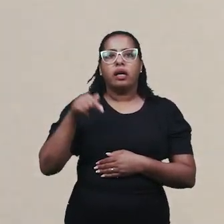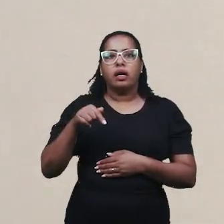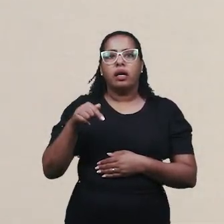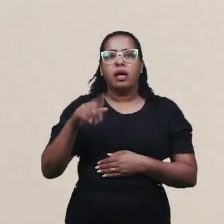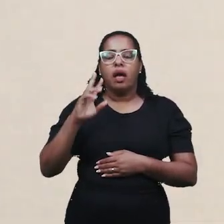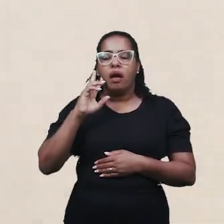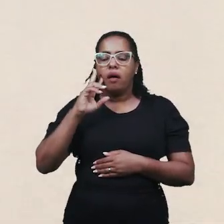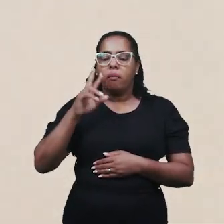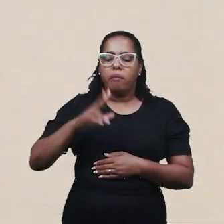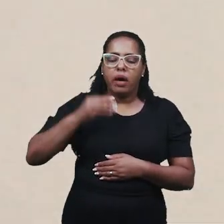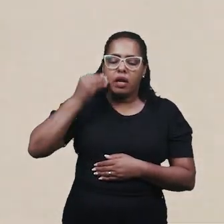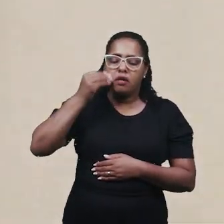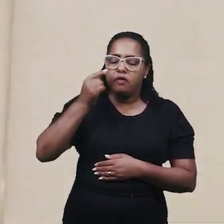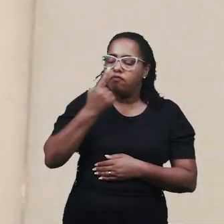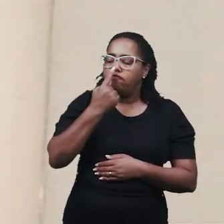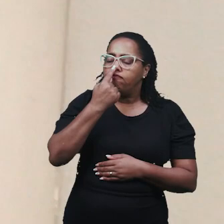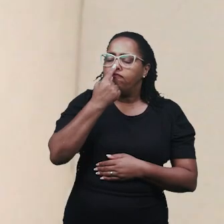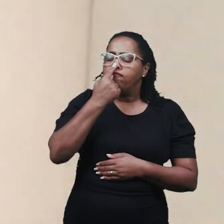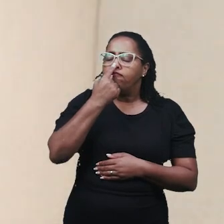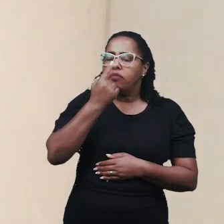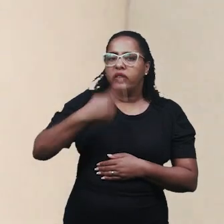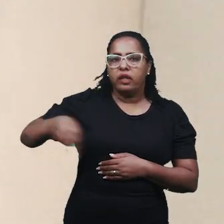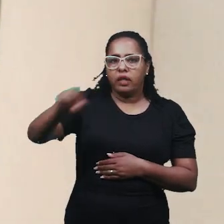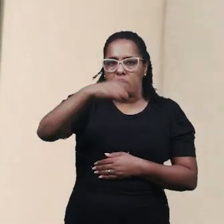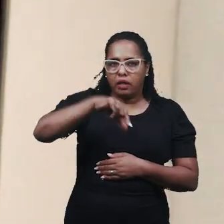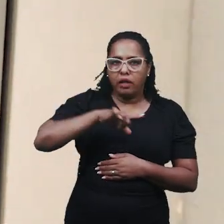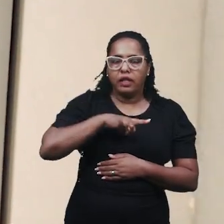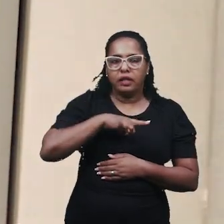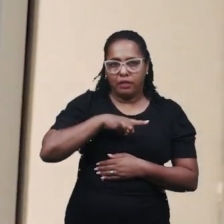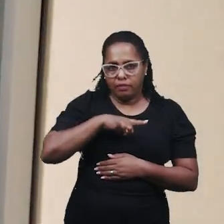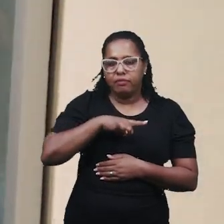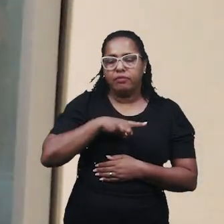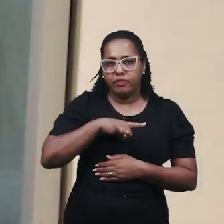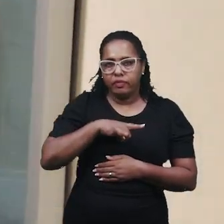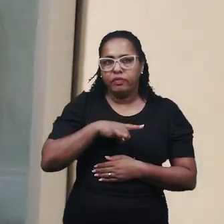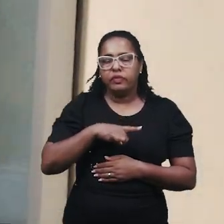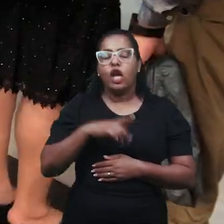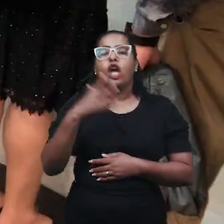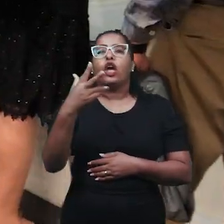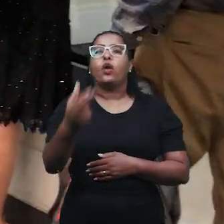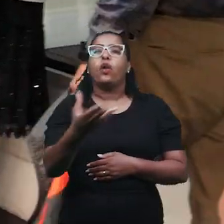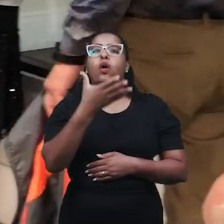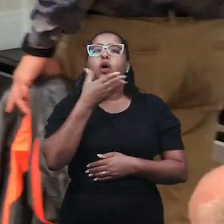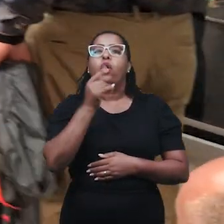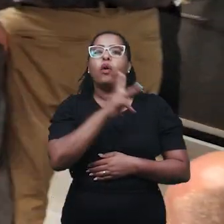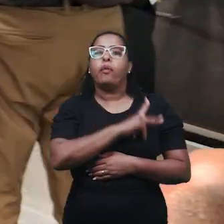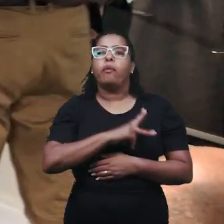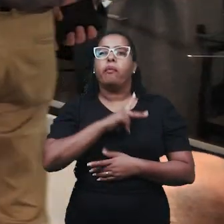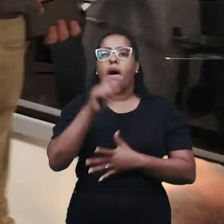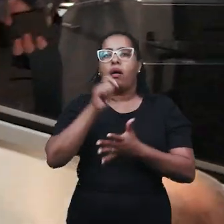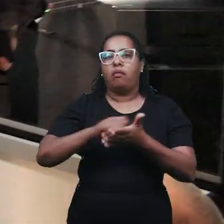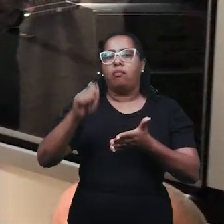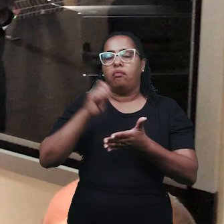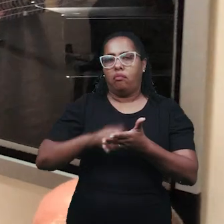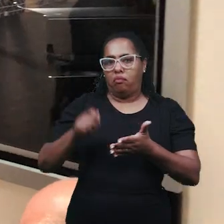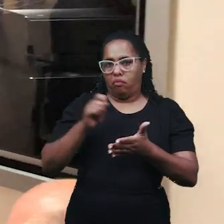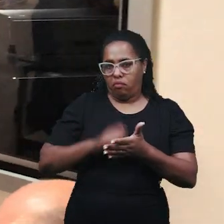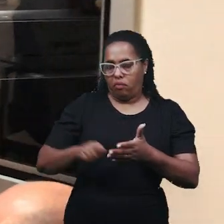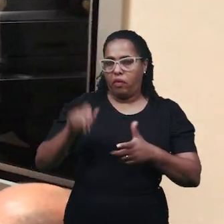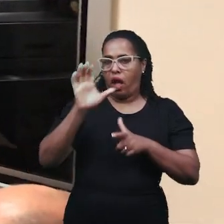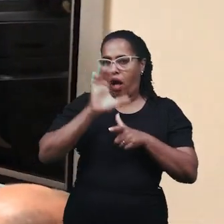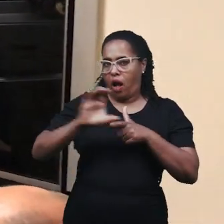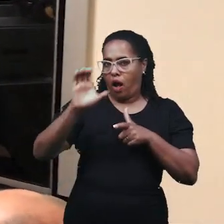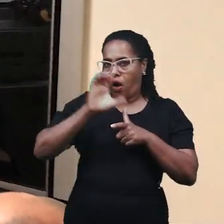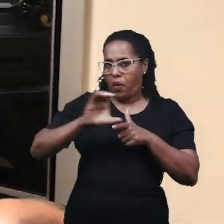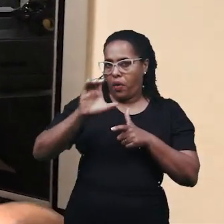mergulhar nessa experiência que nós temos. Como o apóstolo Paulo ele escreve na Epístola aos